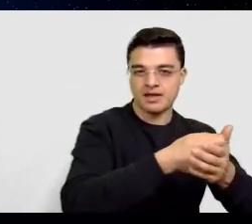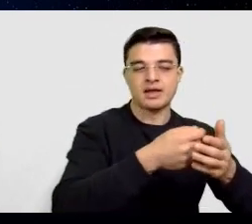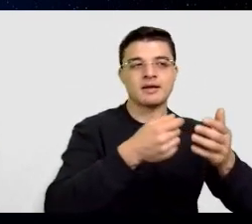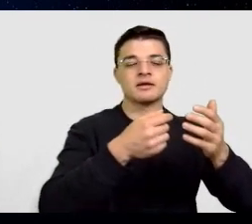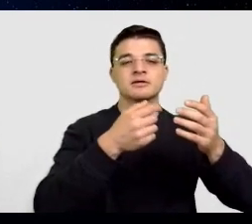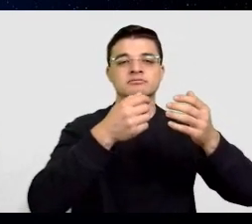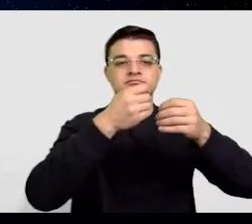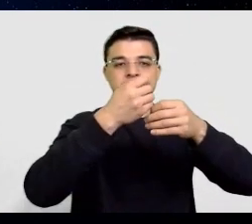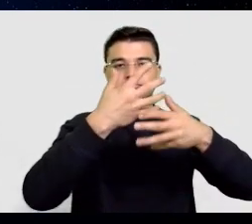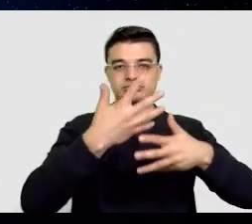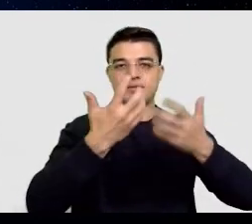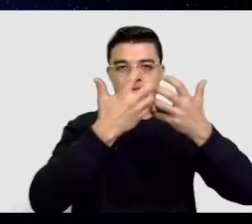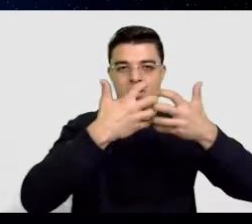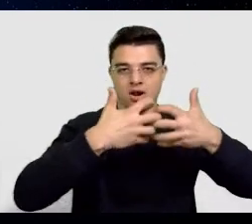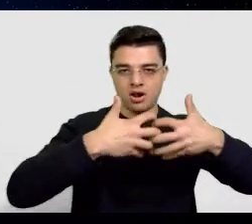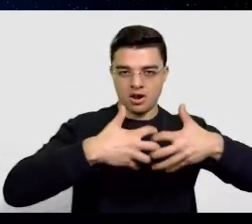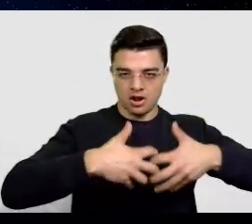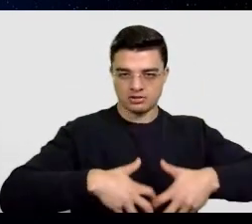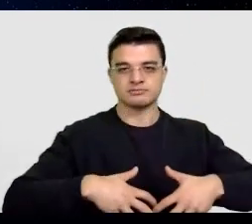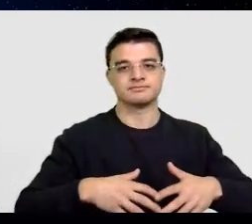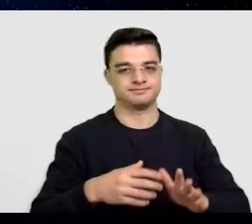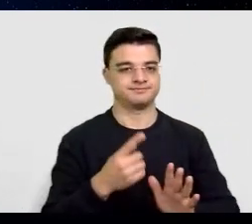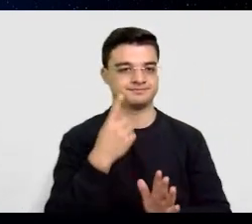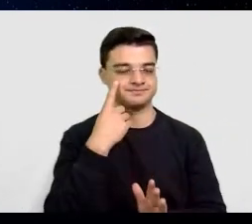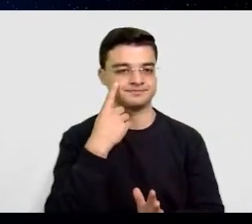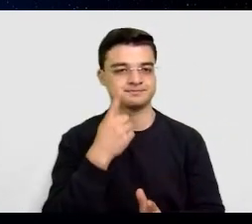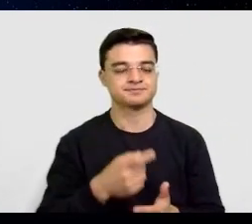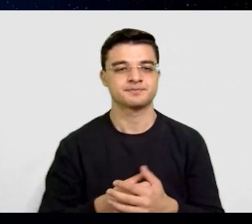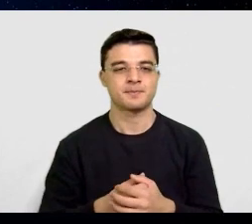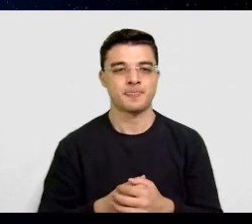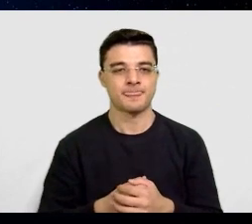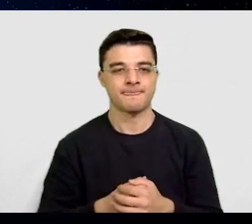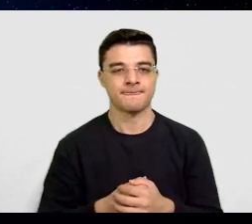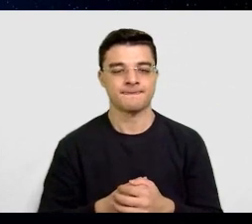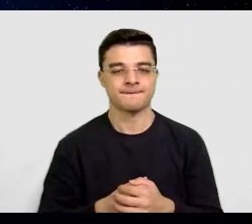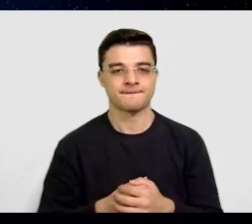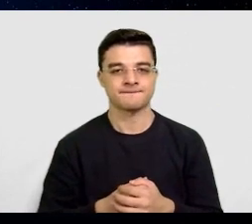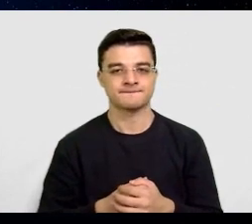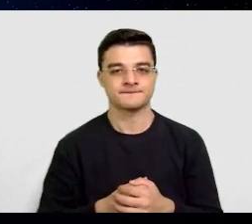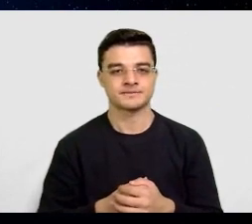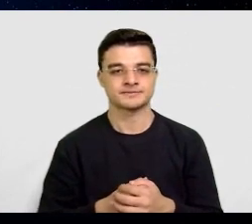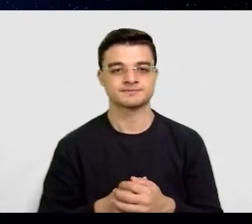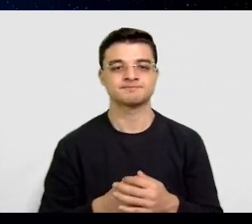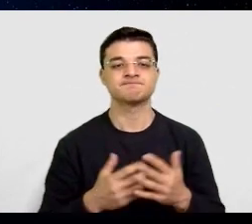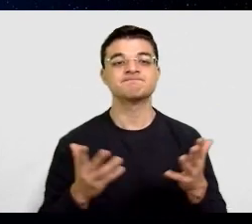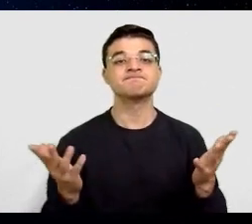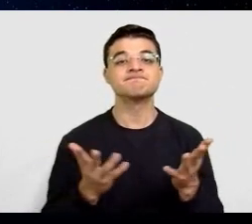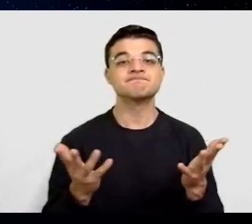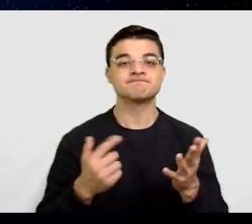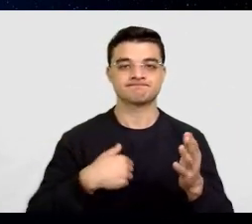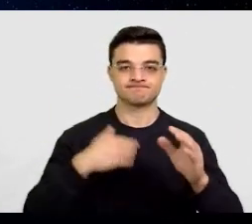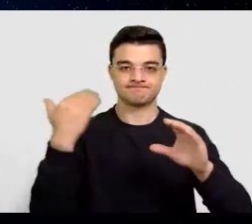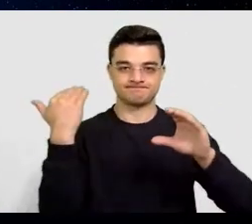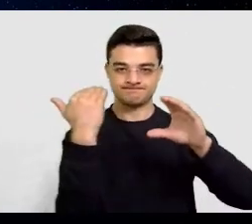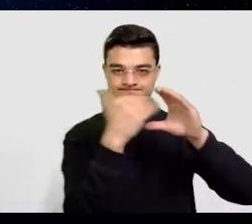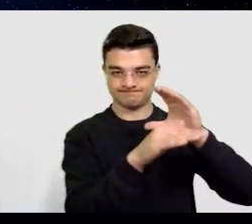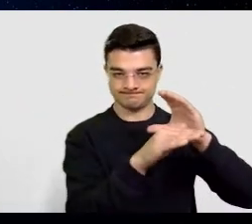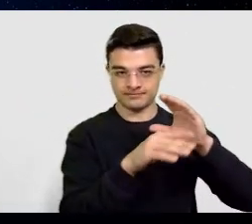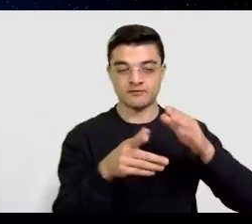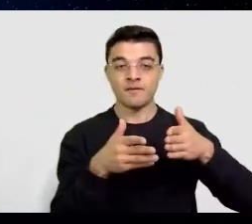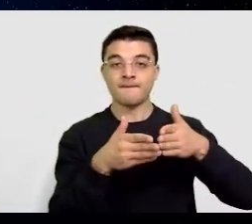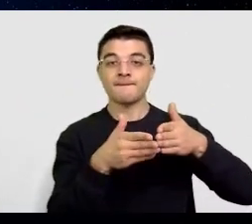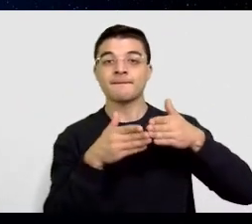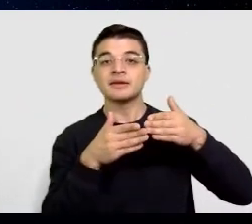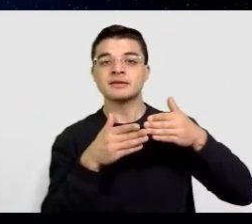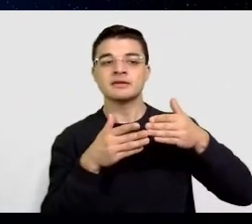Não é aqui. Agora eu vou mandar para ela uma requisição por um destino que eu sei que não